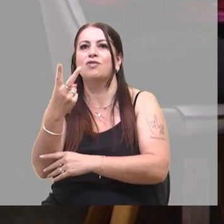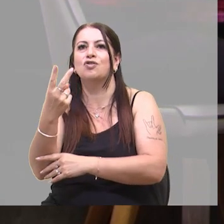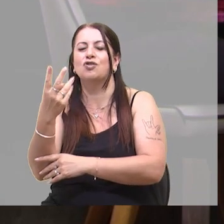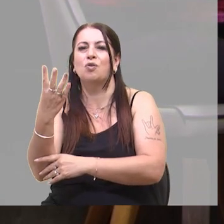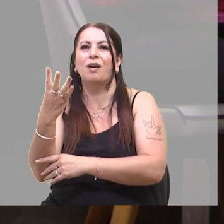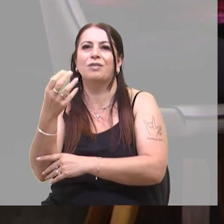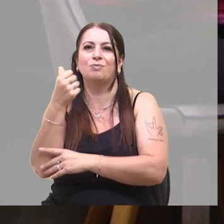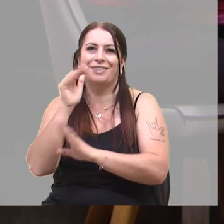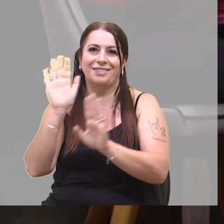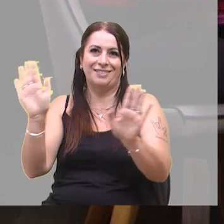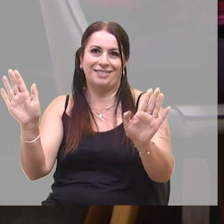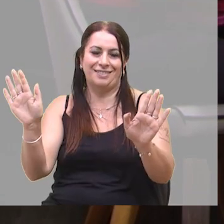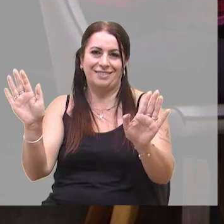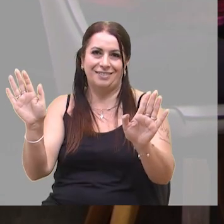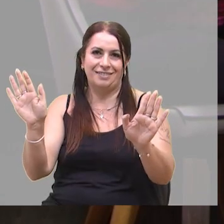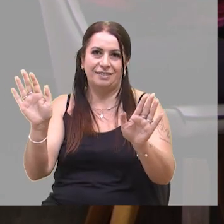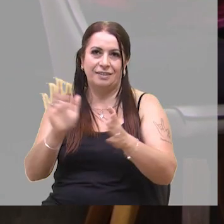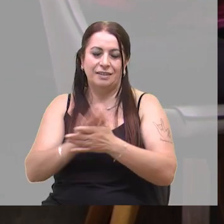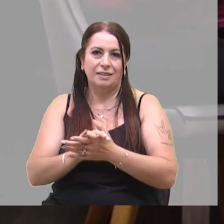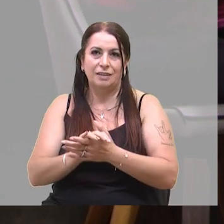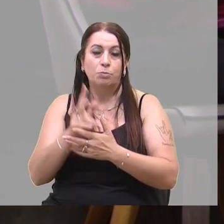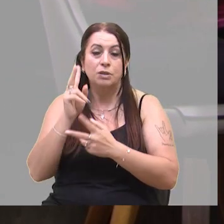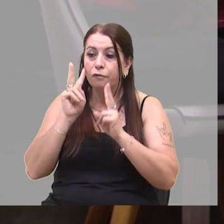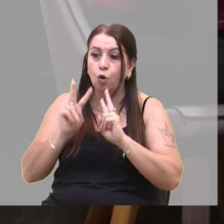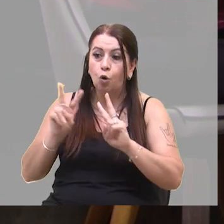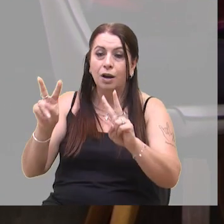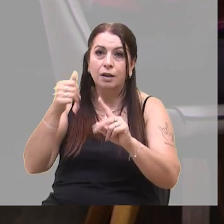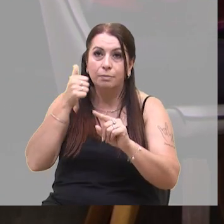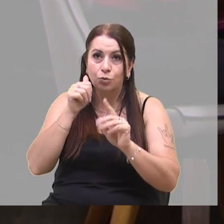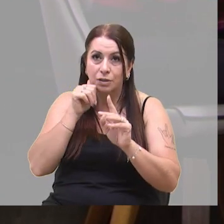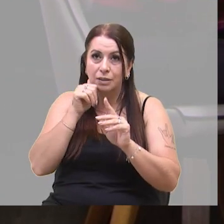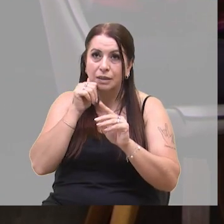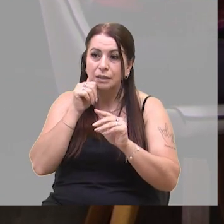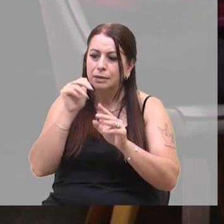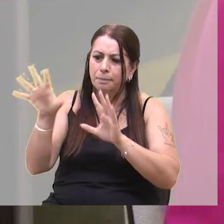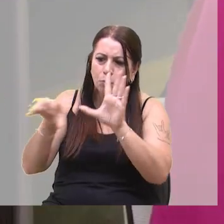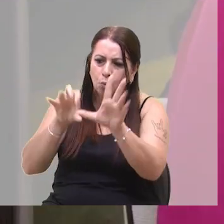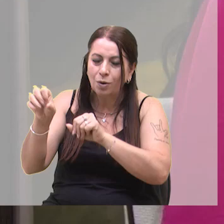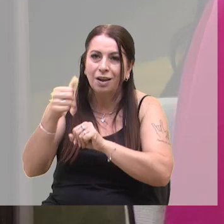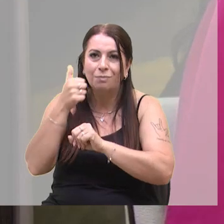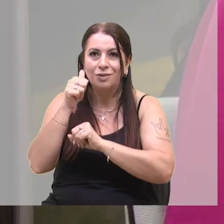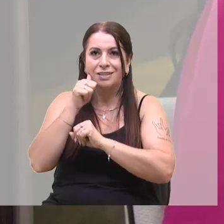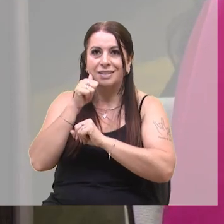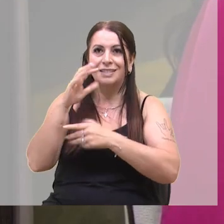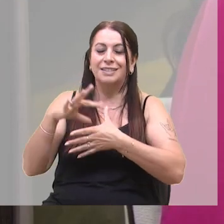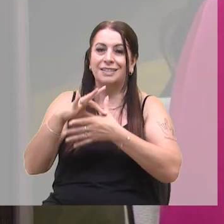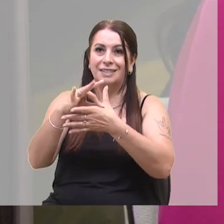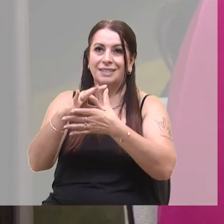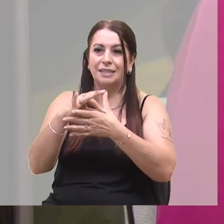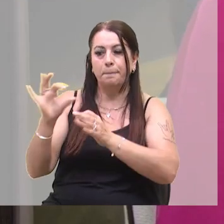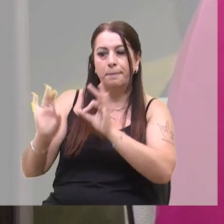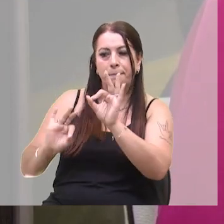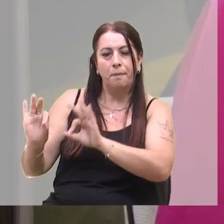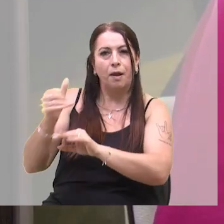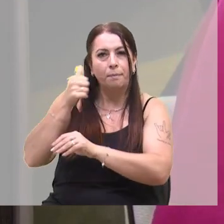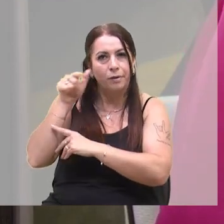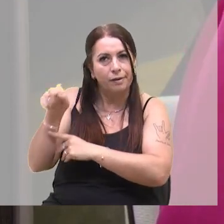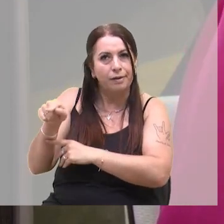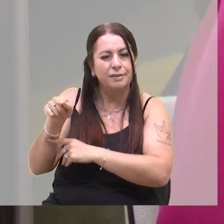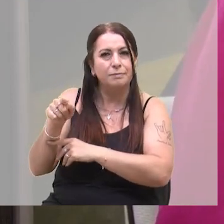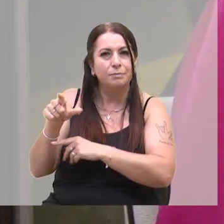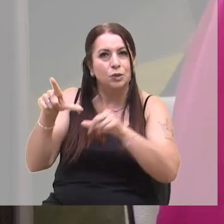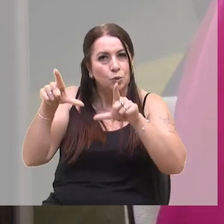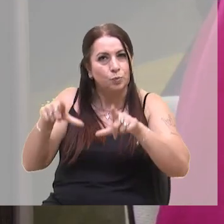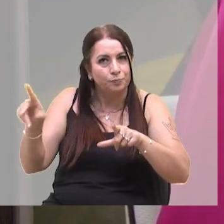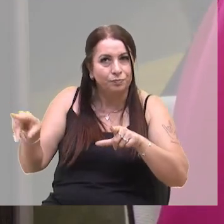a lista, teriam tantas mulheres. Teriam 1000 homens para essas 24 vagas. Exato. Então, não se pensaria em olhar